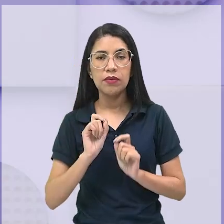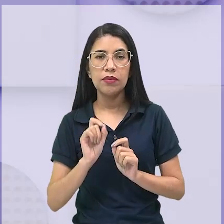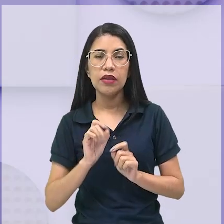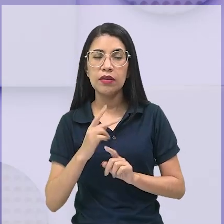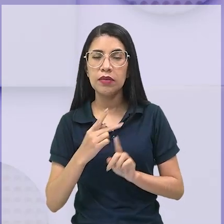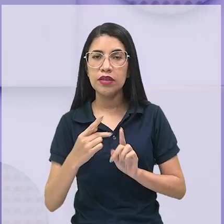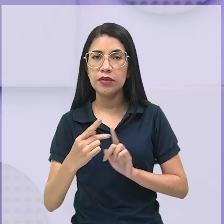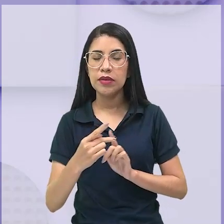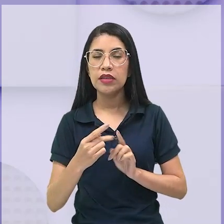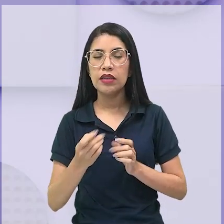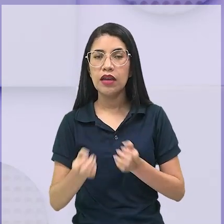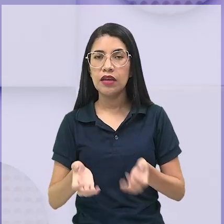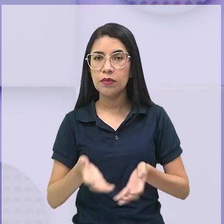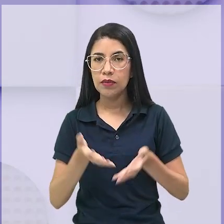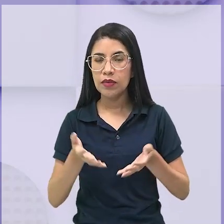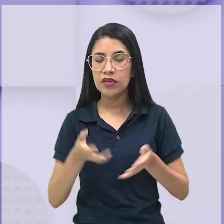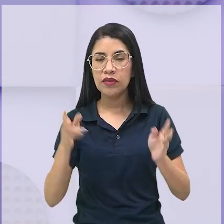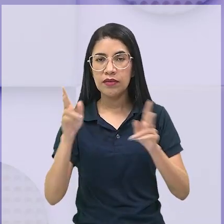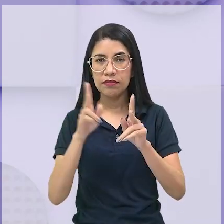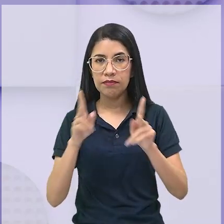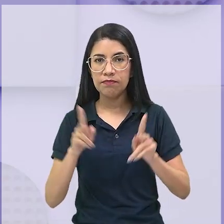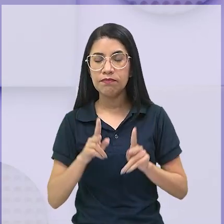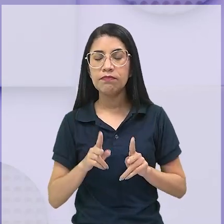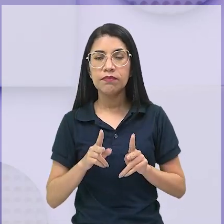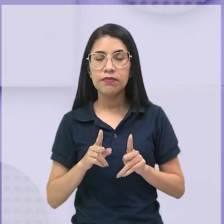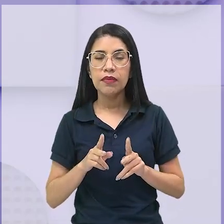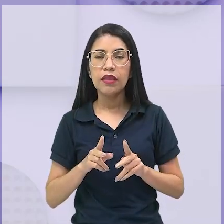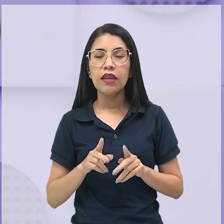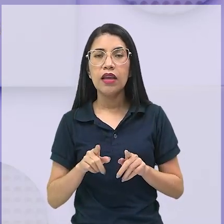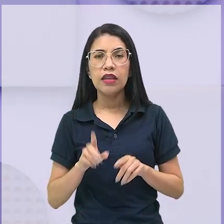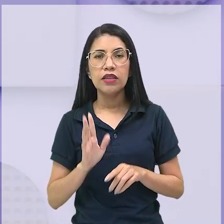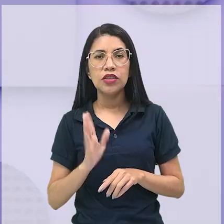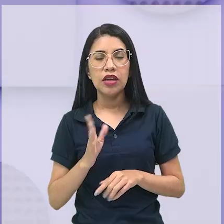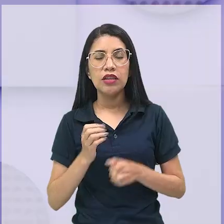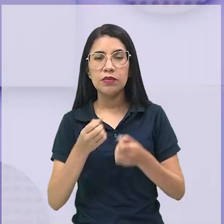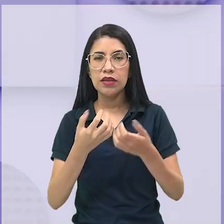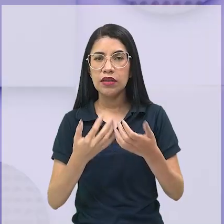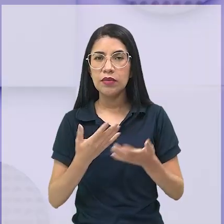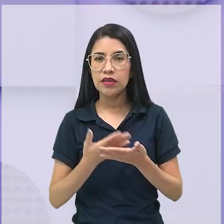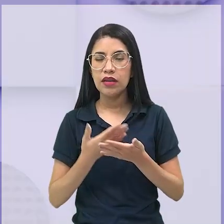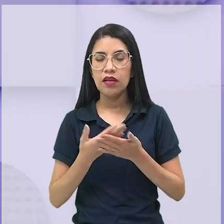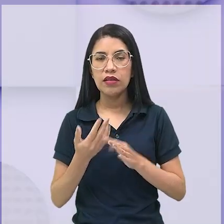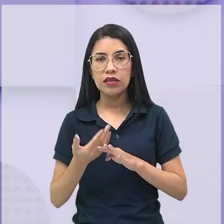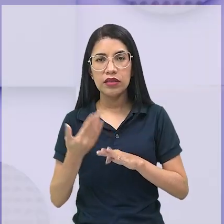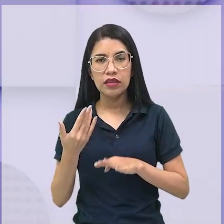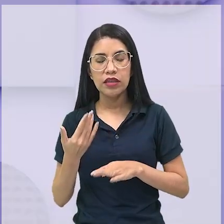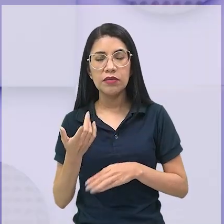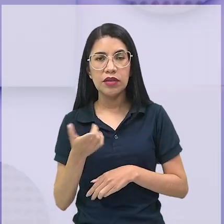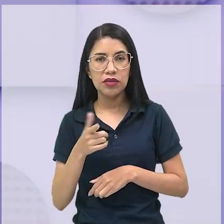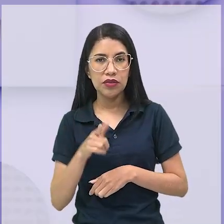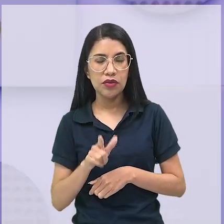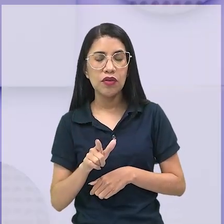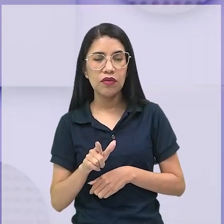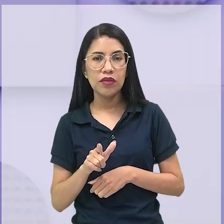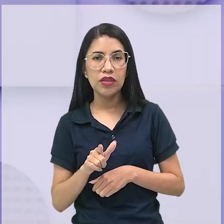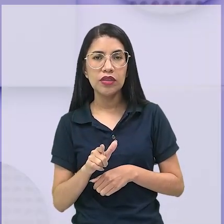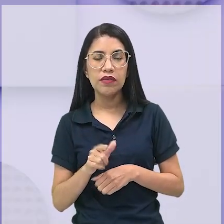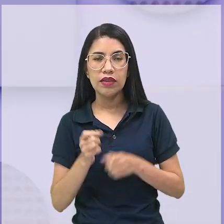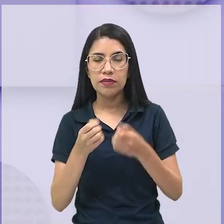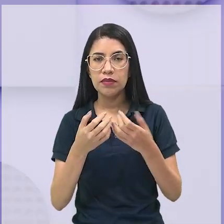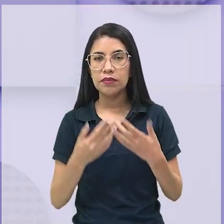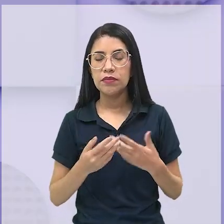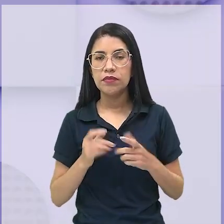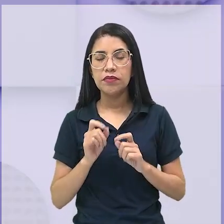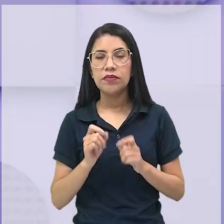construção da paz. E nós já falamos em outras aulas, mas não custa fazer memória,